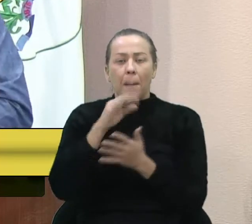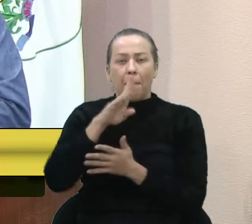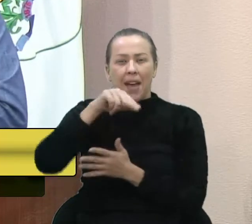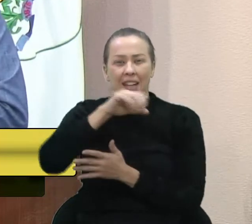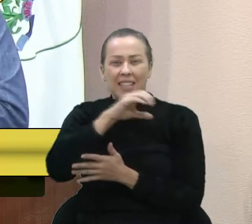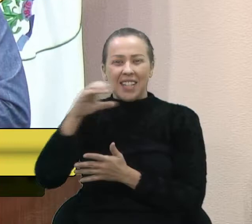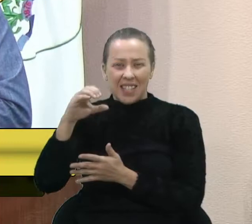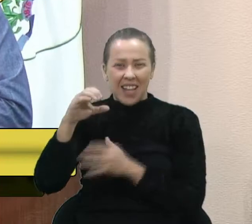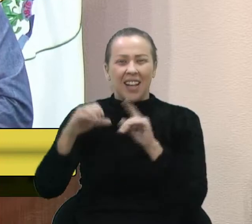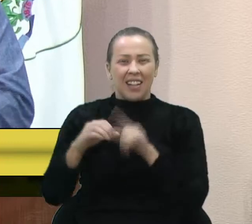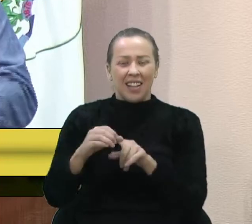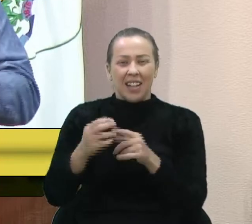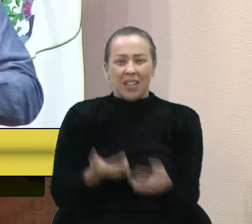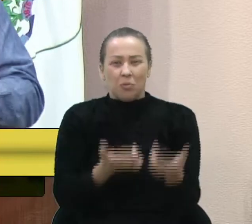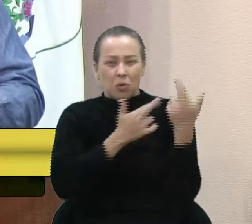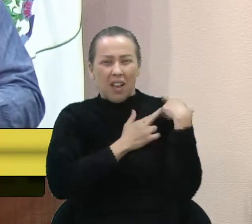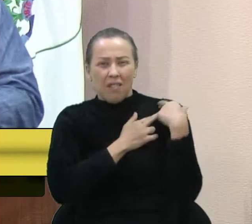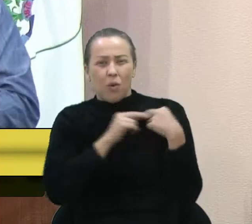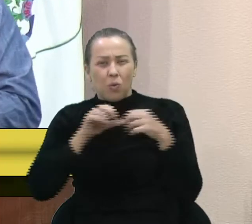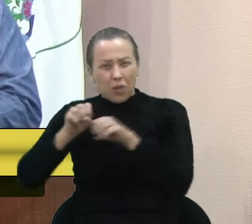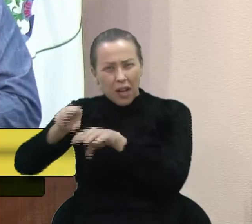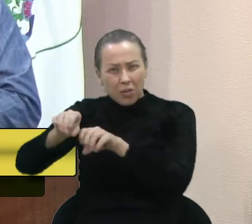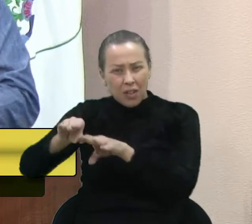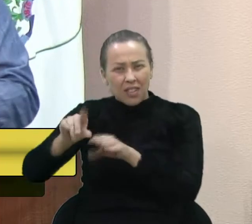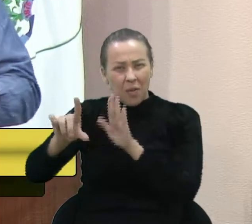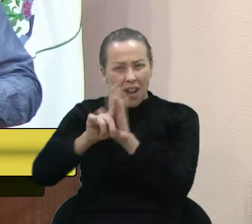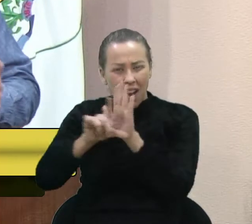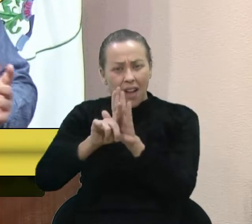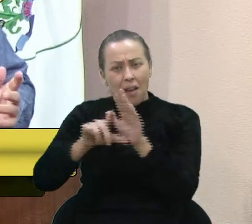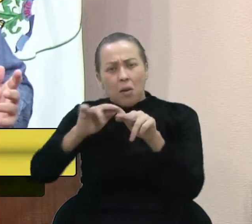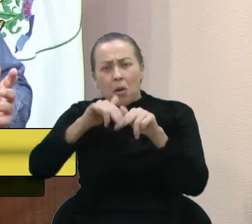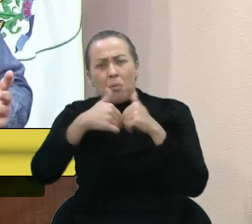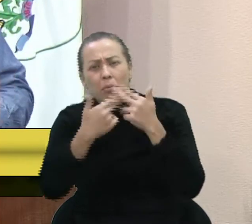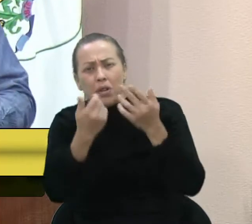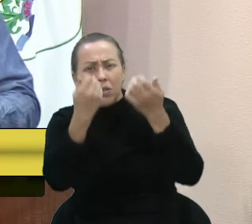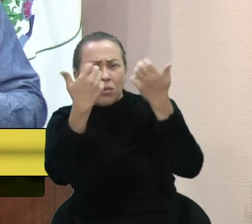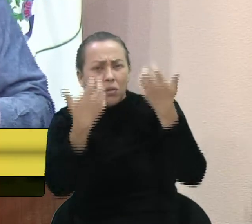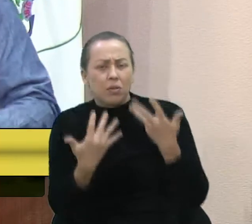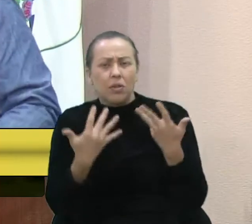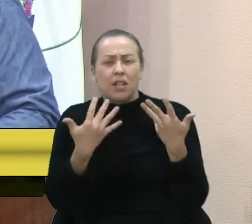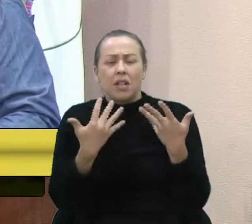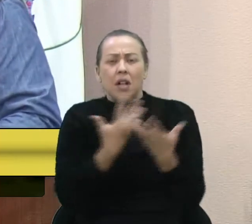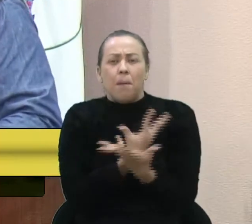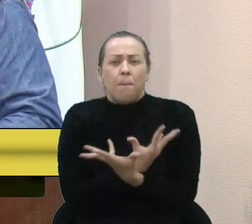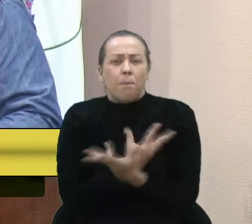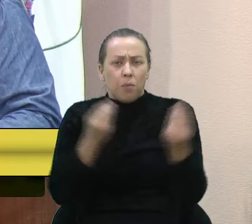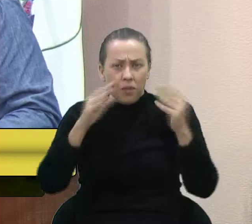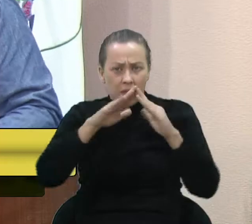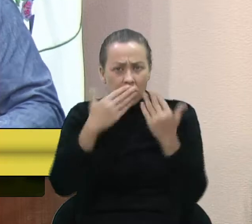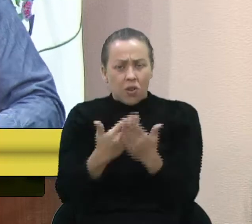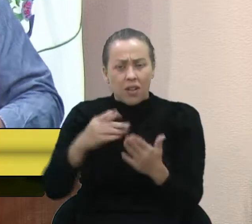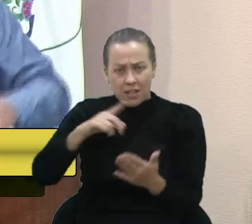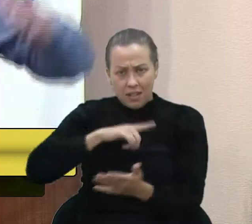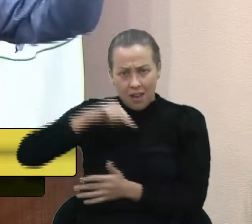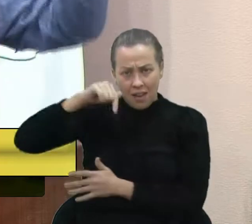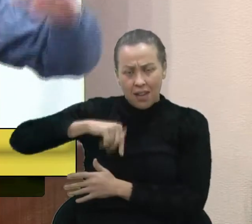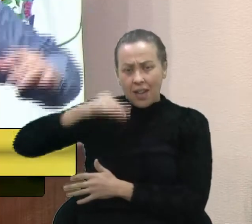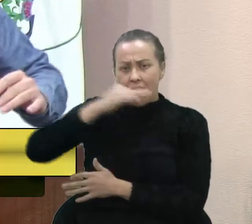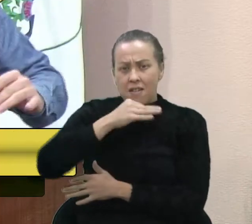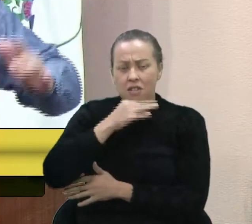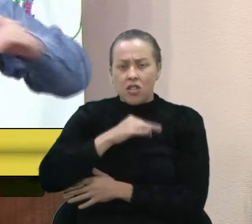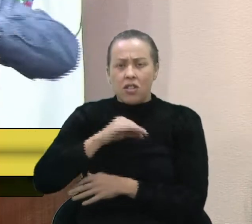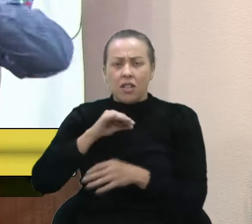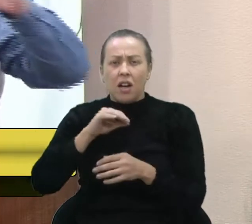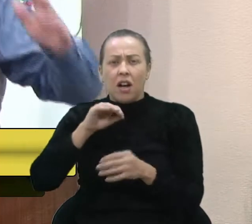Comum Curricular. Entretanto, poderia citar, de tantas escolas que nós temos no município, Rosário de